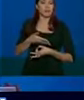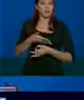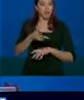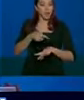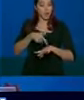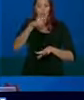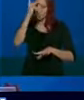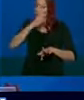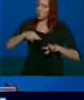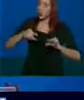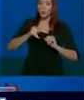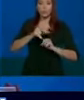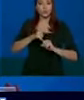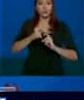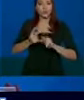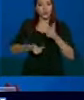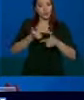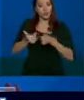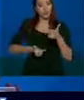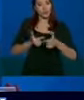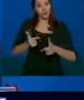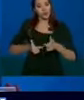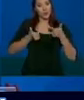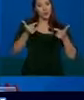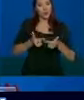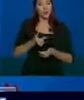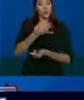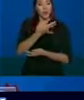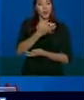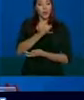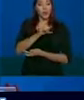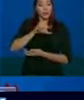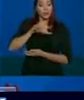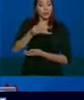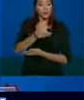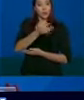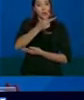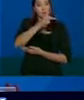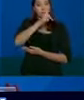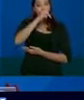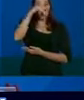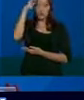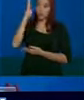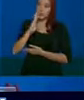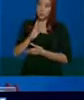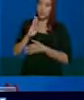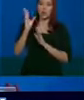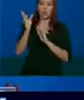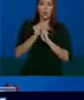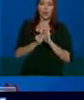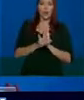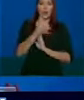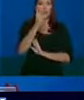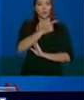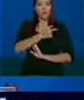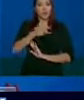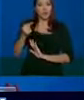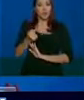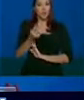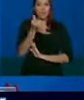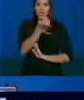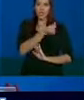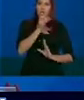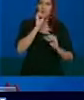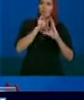todos envolvidos nessa luta. 40 milhões de brasileiros digitalizados em duas ou três semanas, o